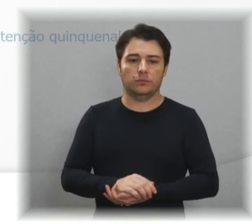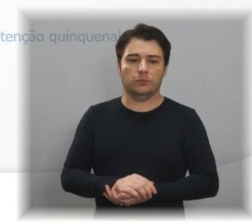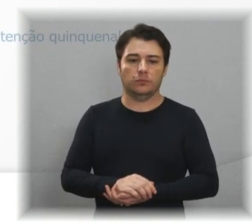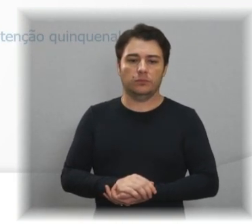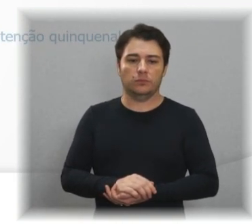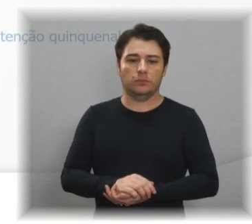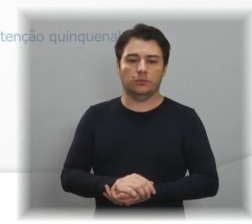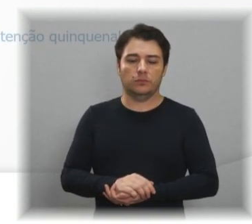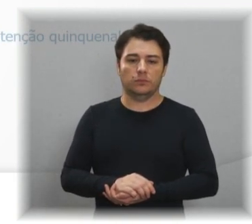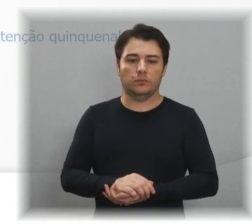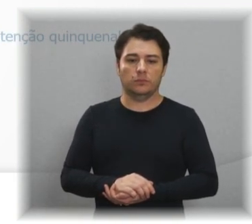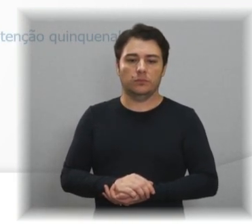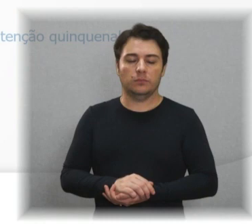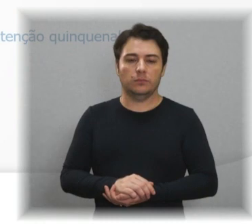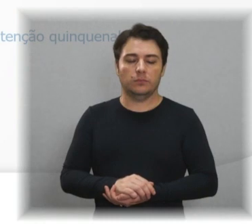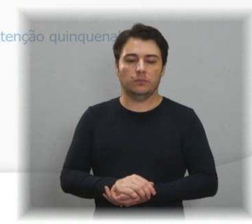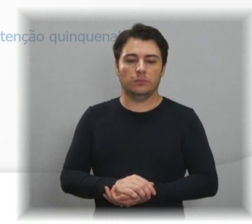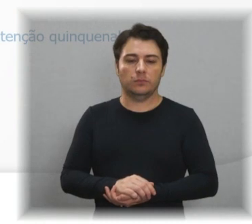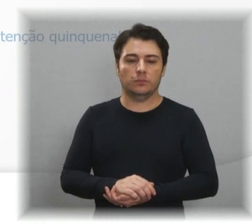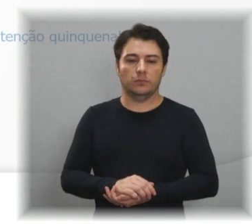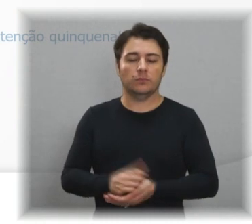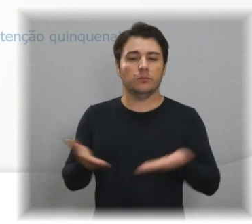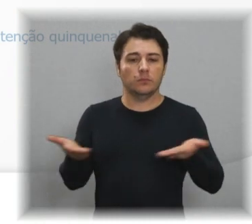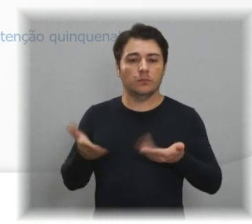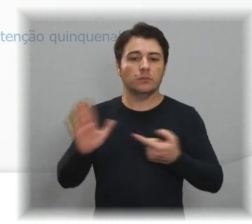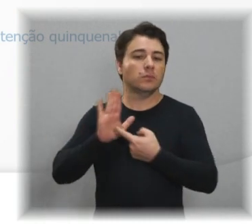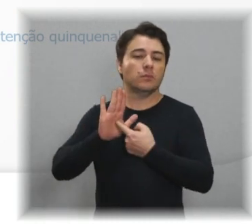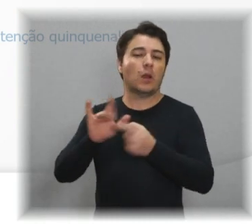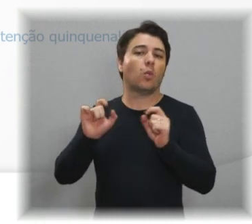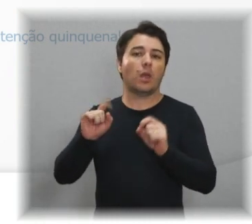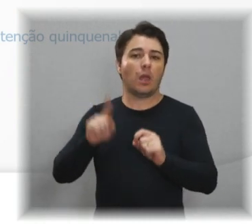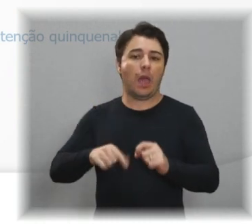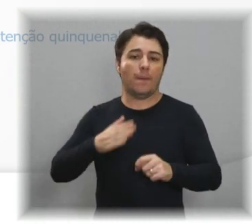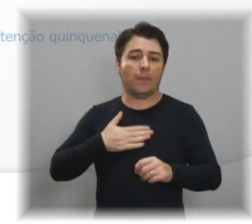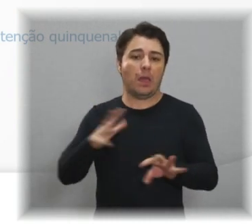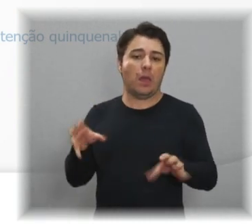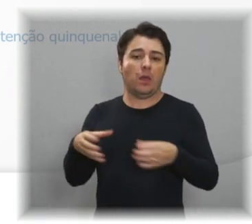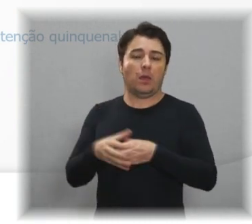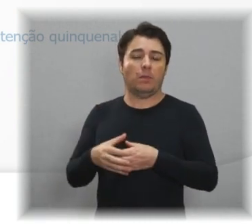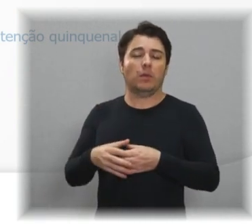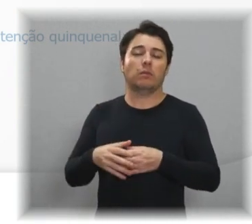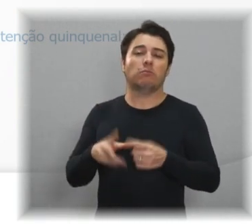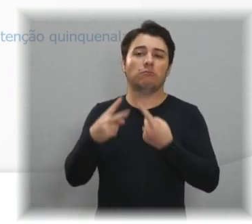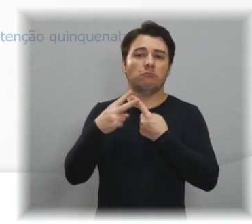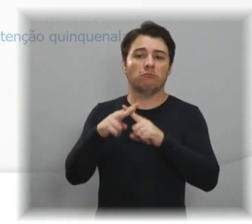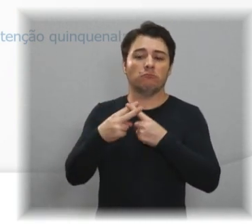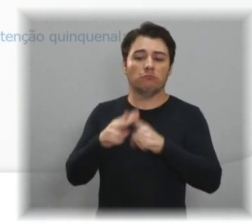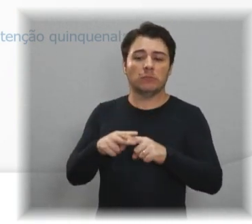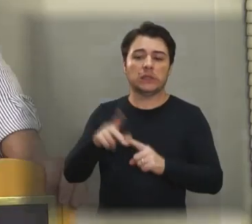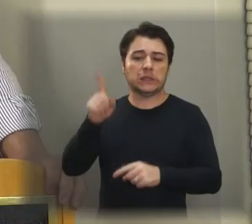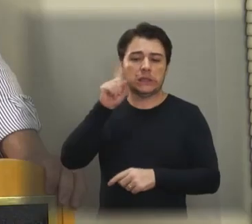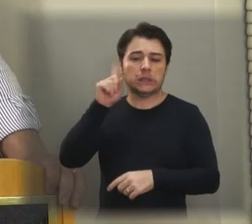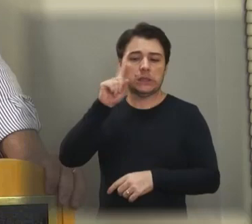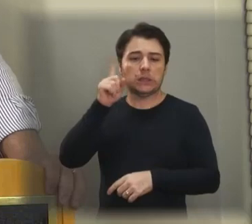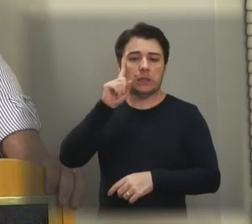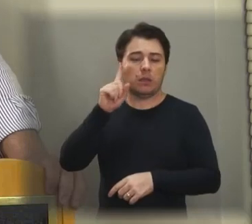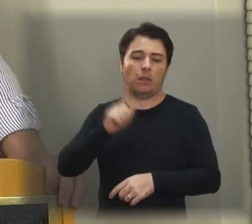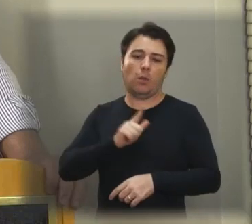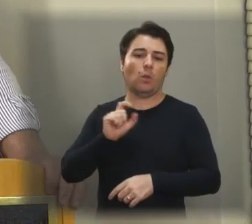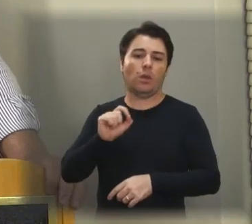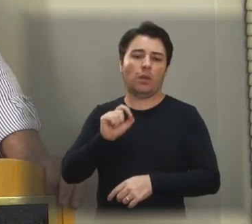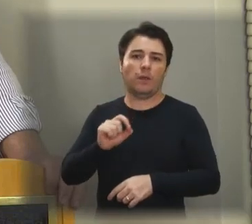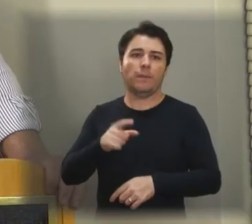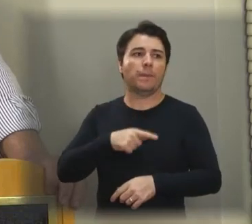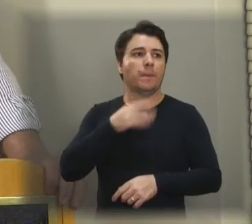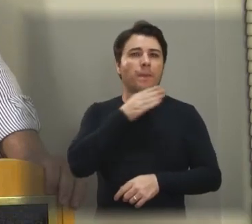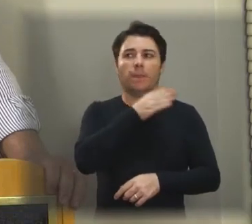pequenas manutenções quero que a minha equipe normalmente faz no dia a dia é inspecionar né pelo menos duas vezes ao